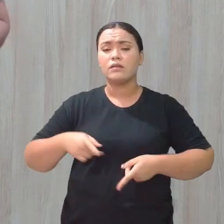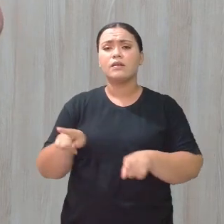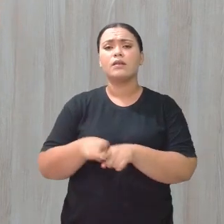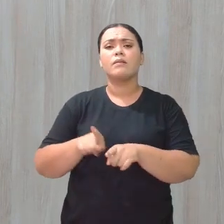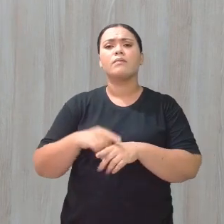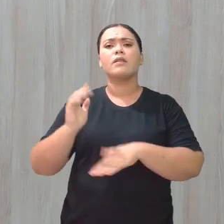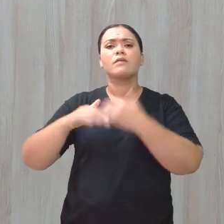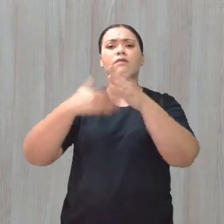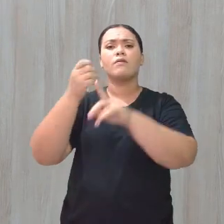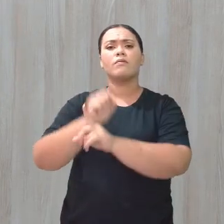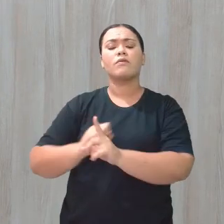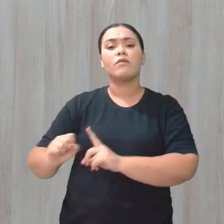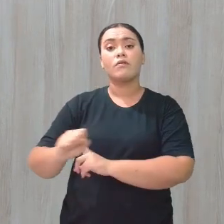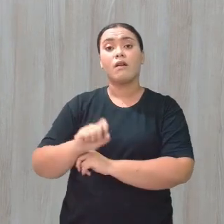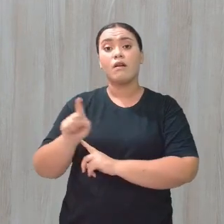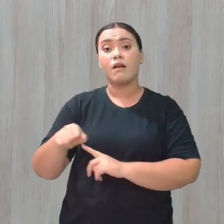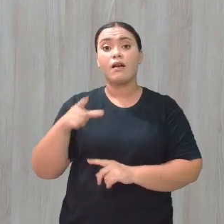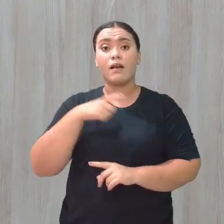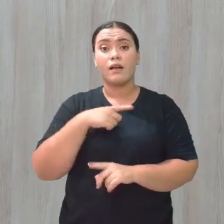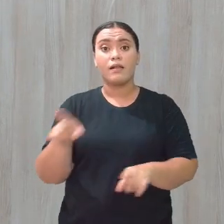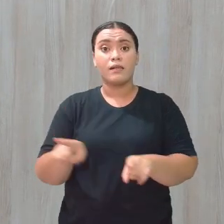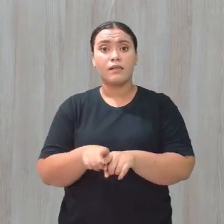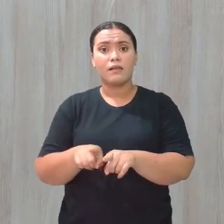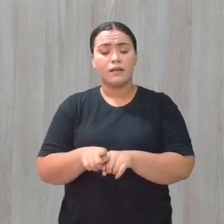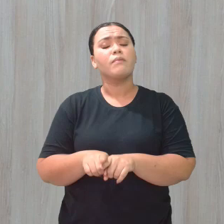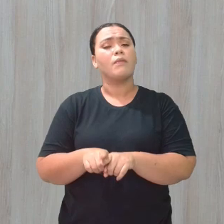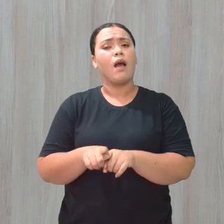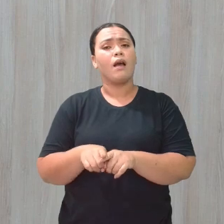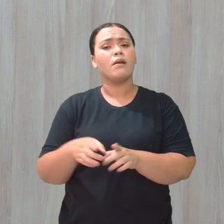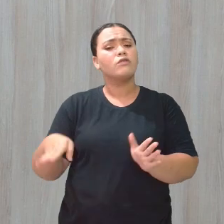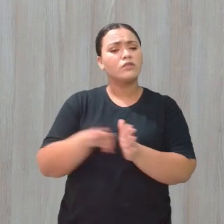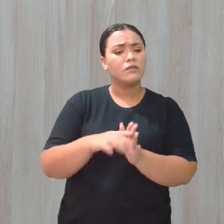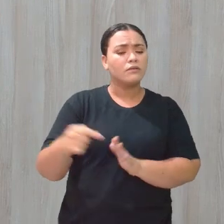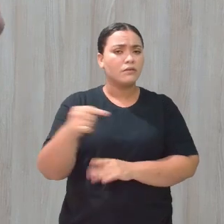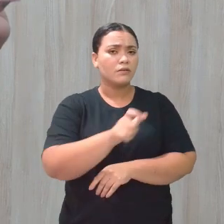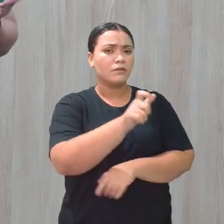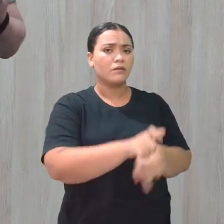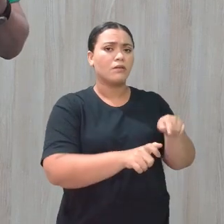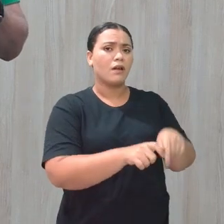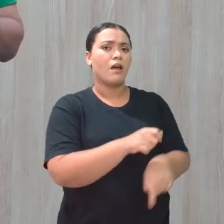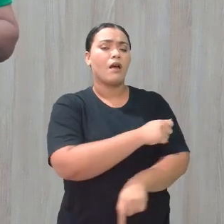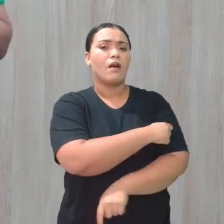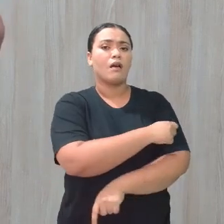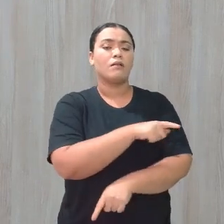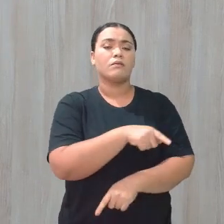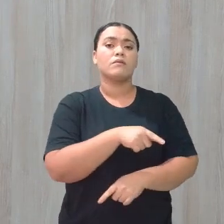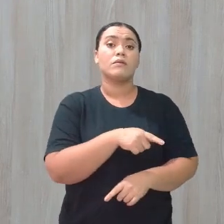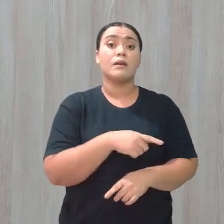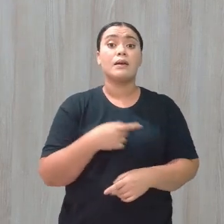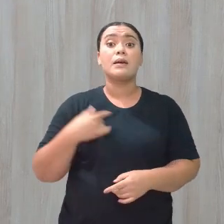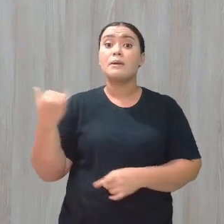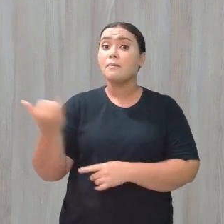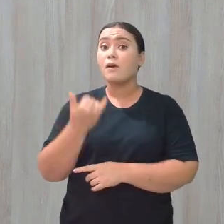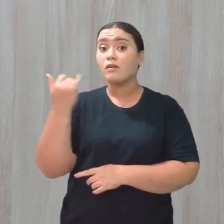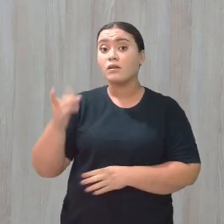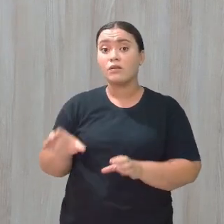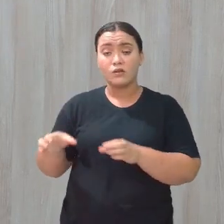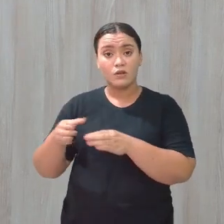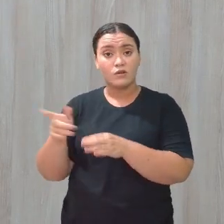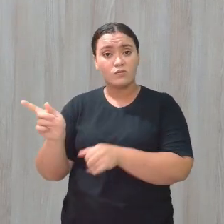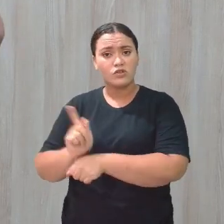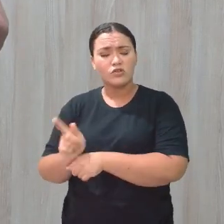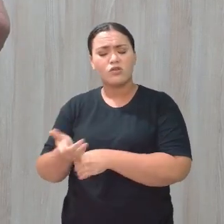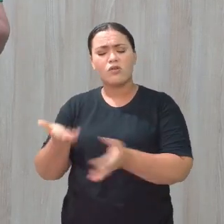Social, que também chegam a esses estudantes. Então, é importante que esse grupo gestor converse, se